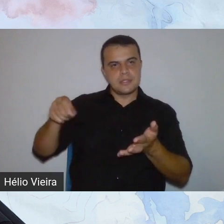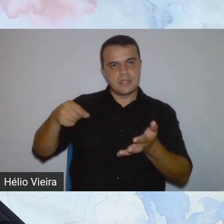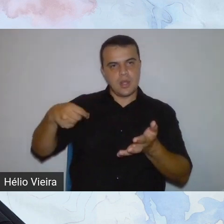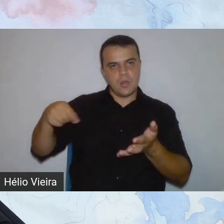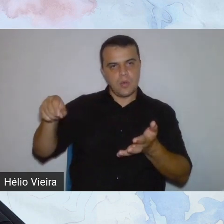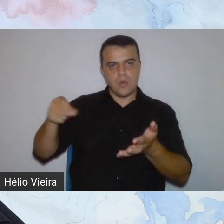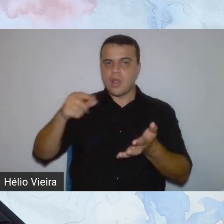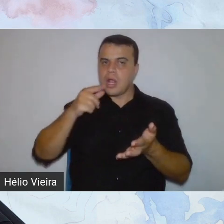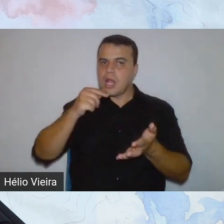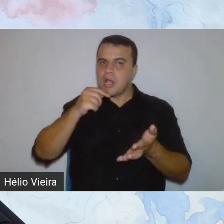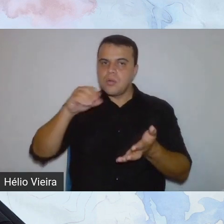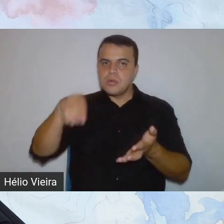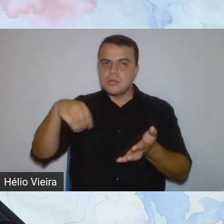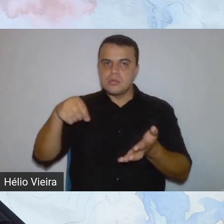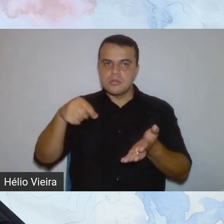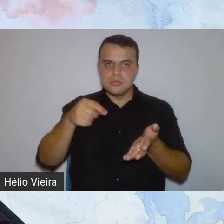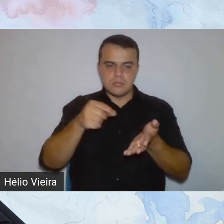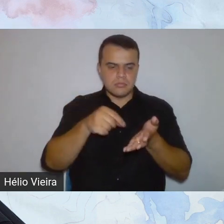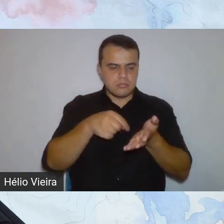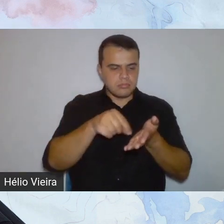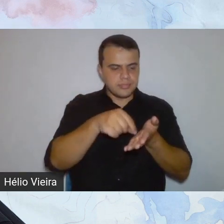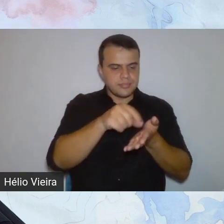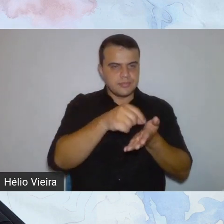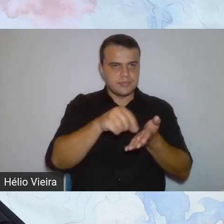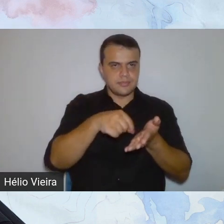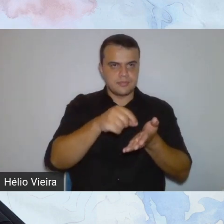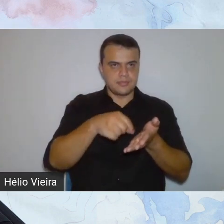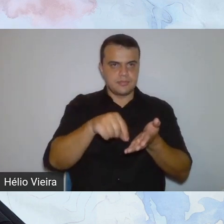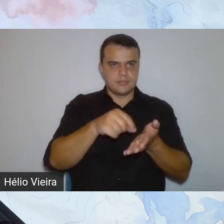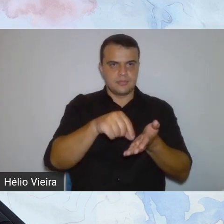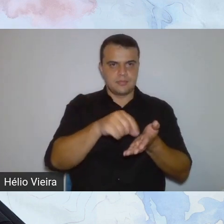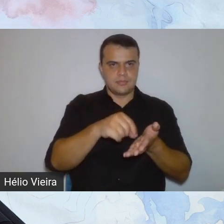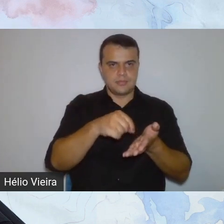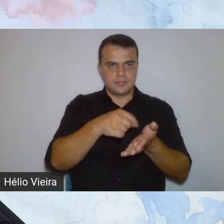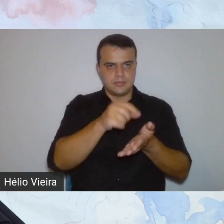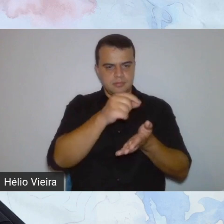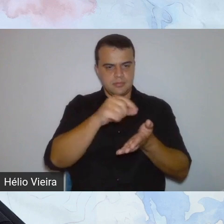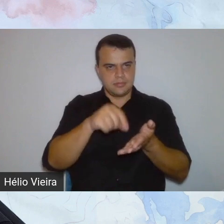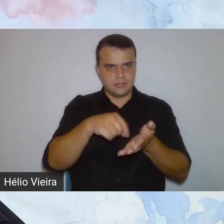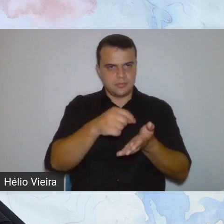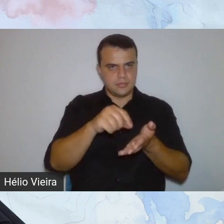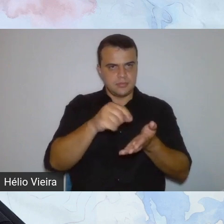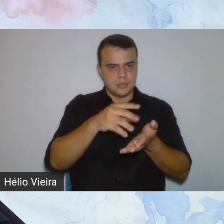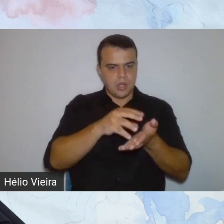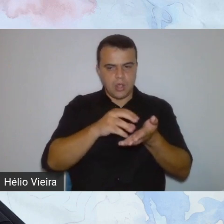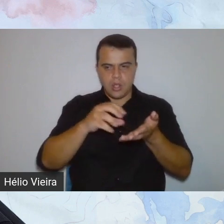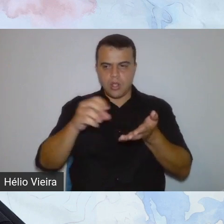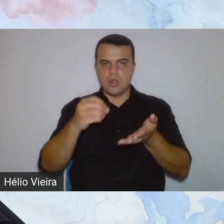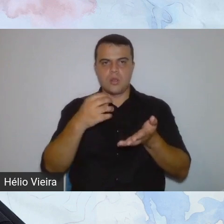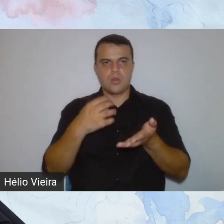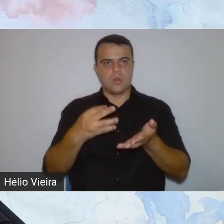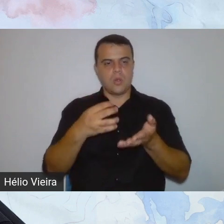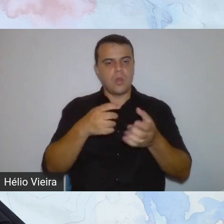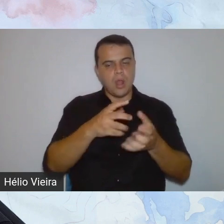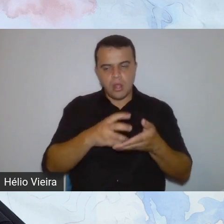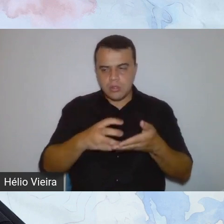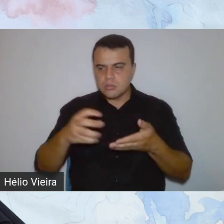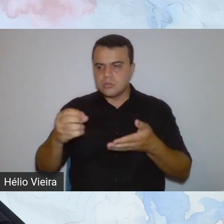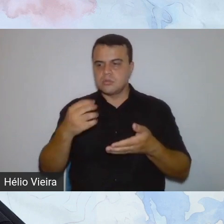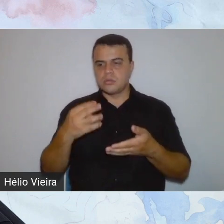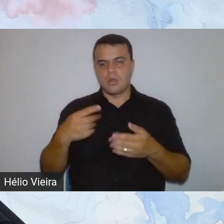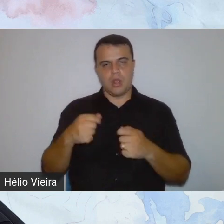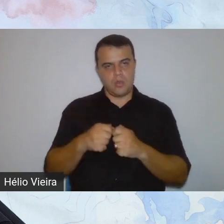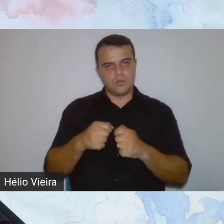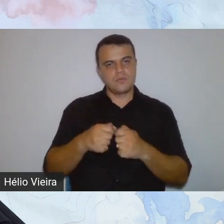com água, e eu vou diluindo essa tinta. Passando, diluindo e transferindo as cores de um lugar para o outro. Foi assim que eu